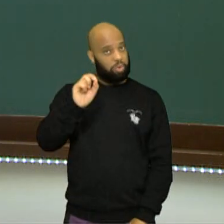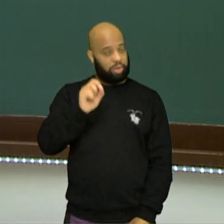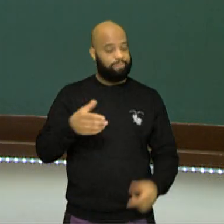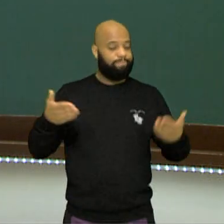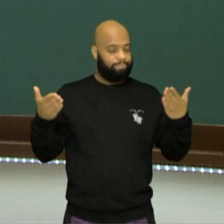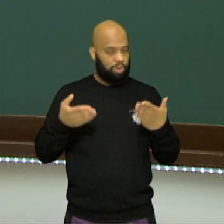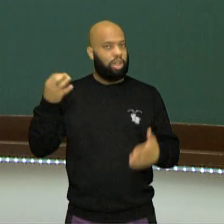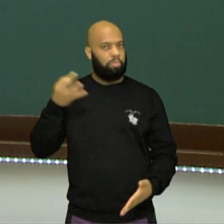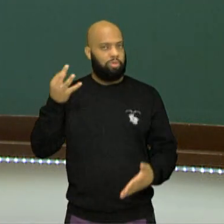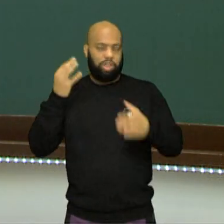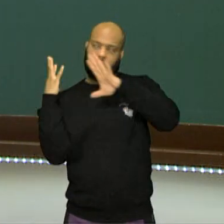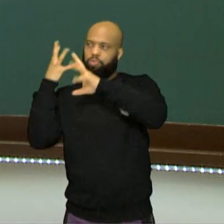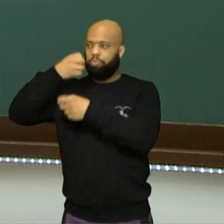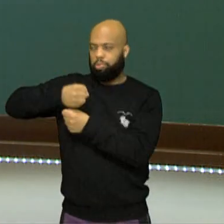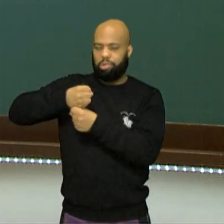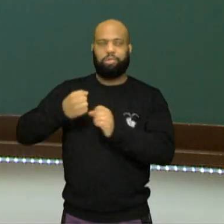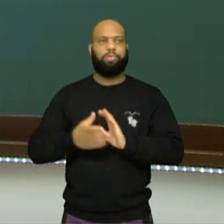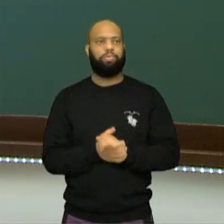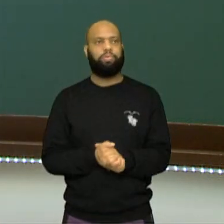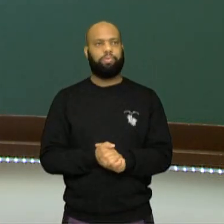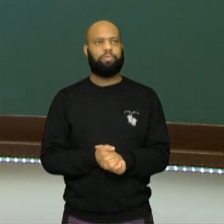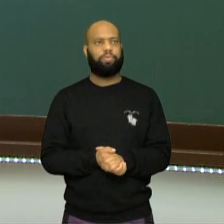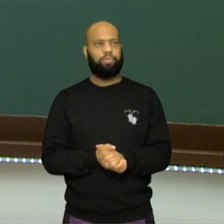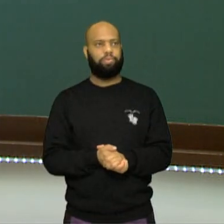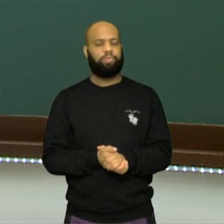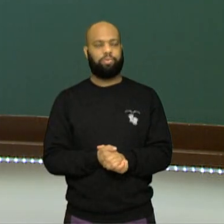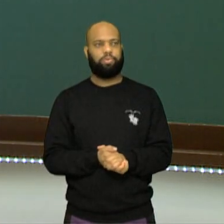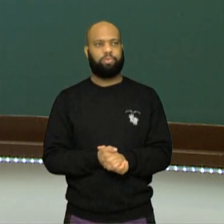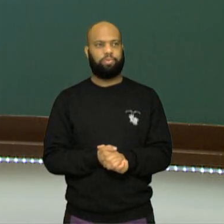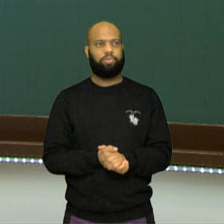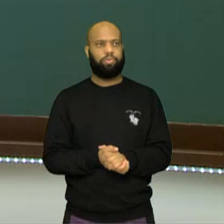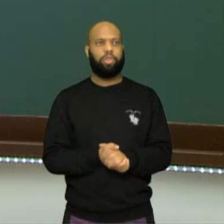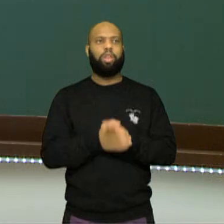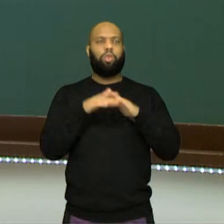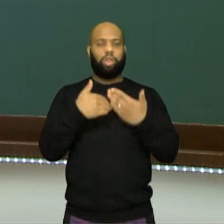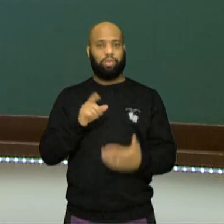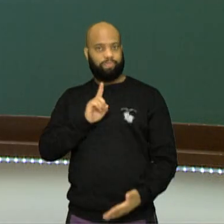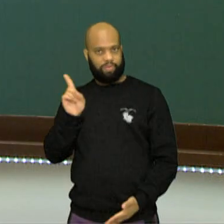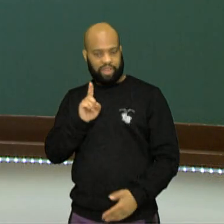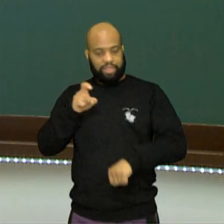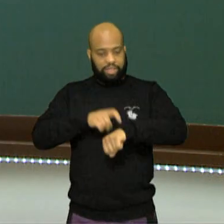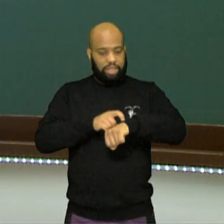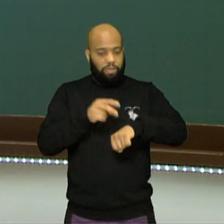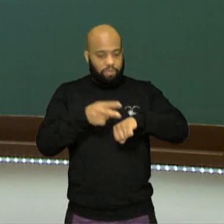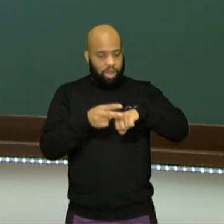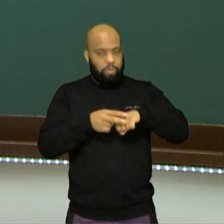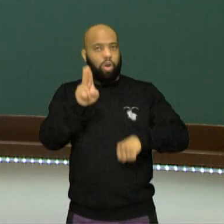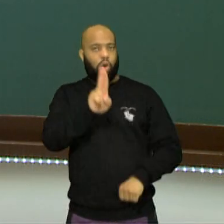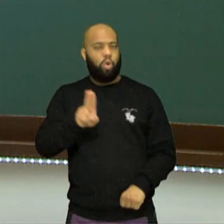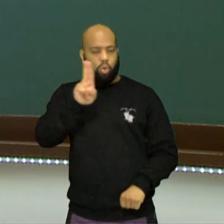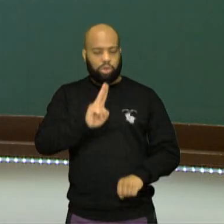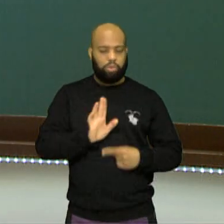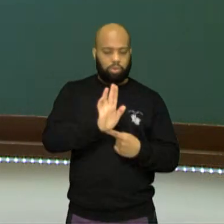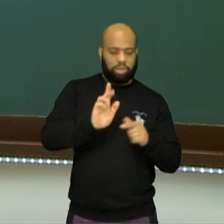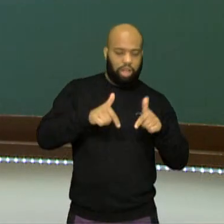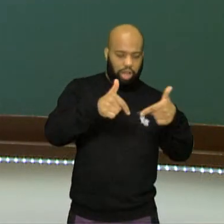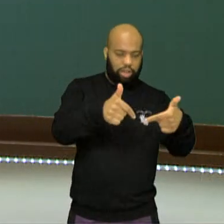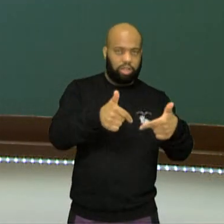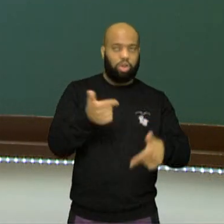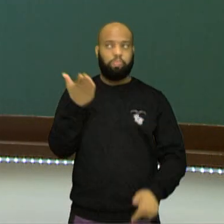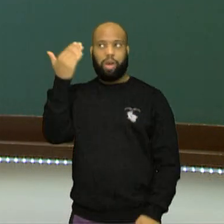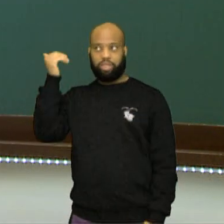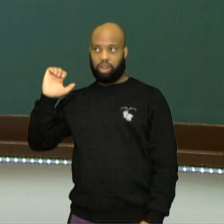perfeito? Vejam comigo. O presente perfeito é usado para se referir a ações que aconteceram num tempo indefinido